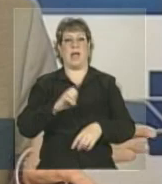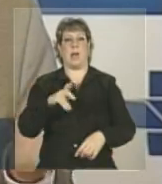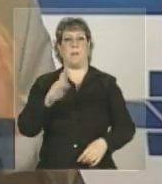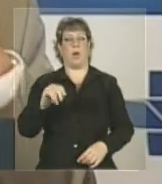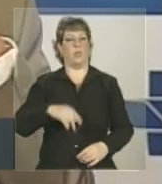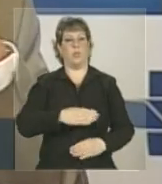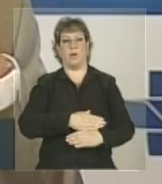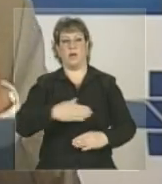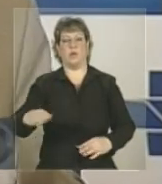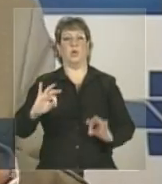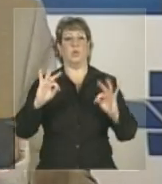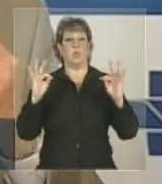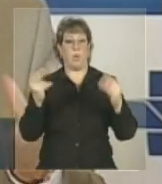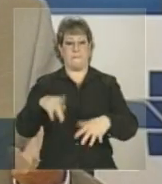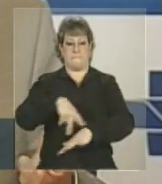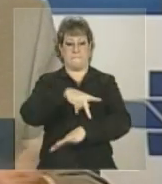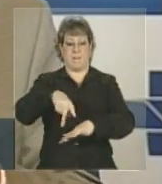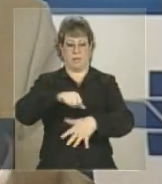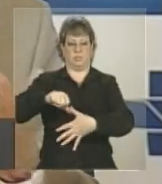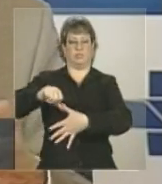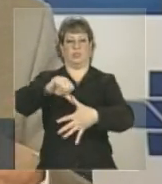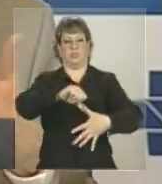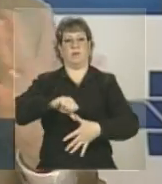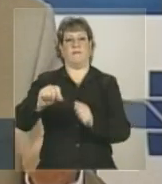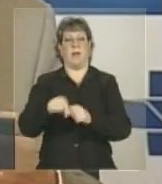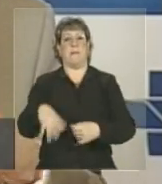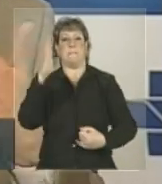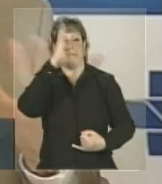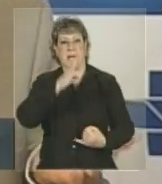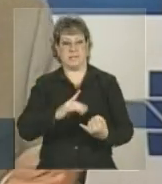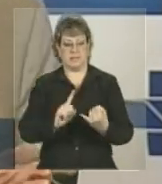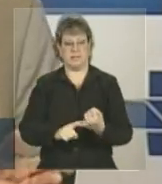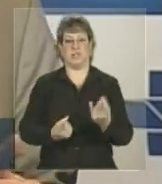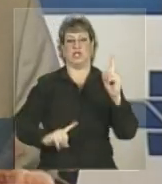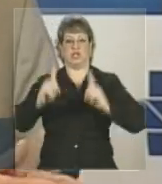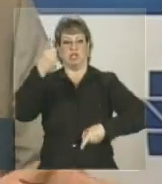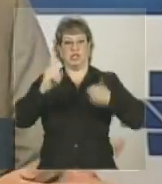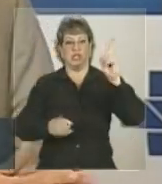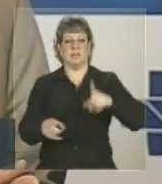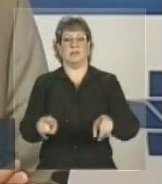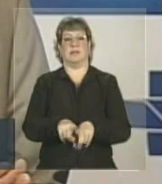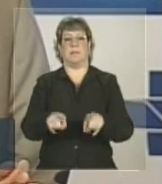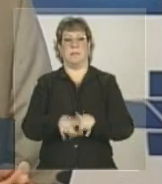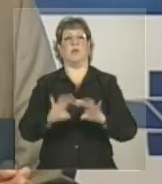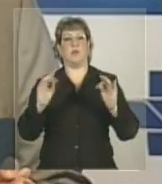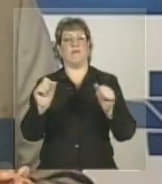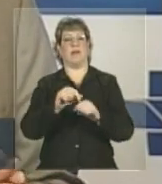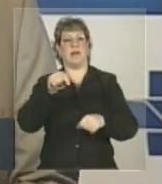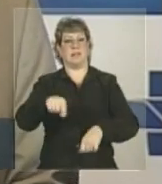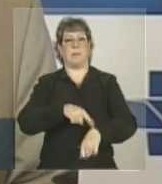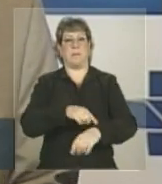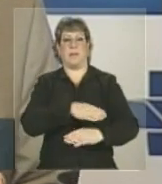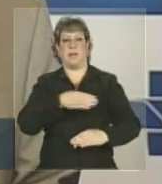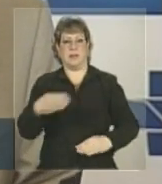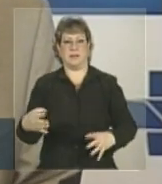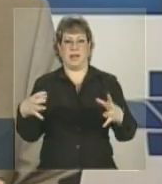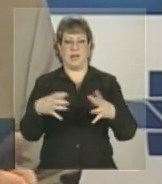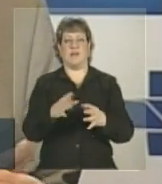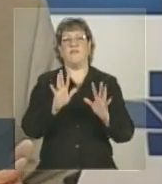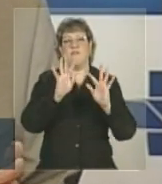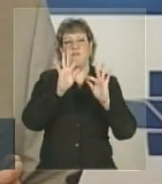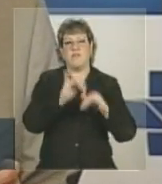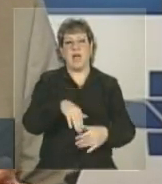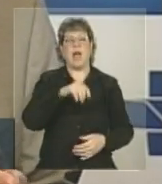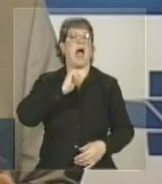ano. Todos os países do hemisfério sul que fazem vacina, Brasil, Chile, todos os outros fazem exatamente nesse período, entre final de